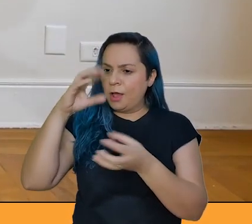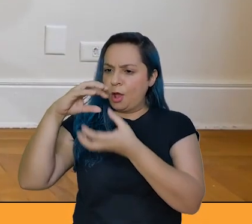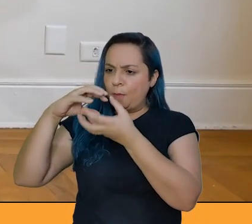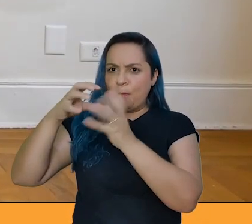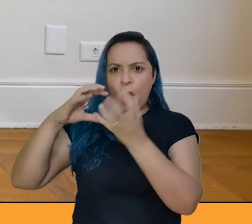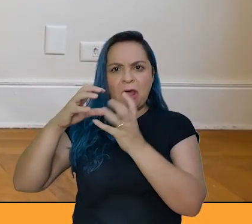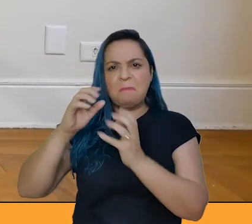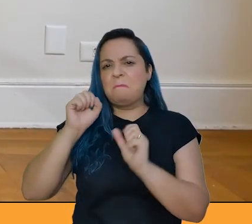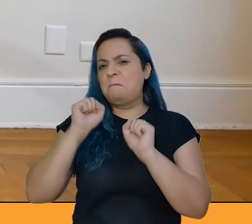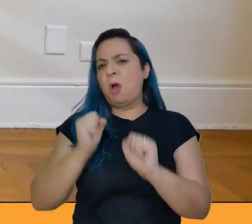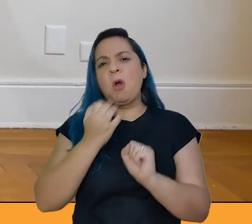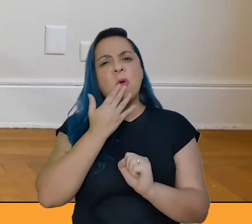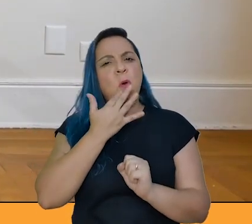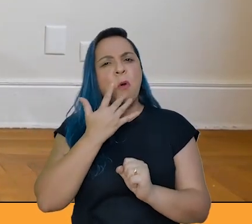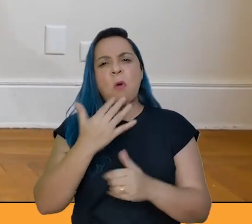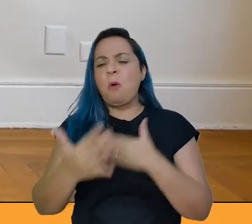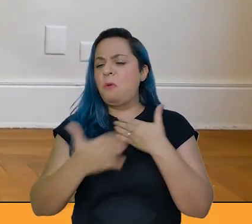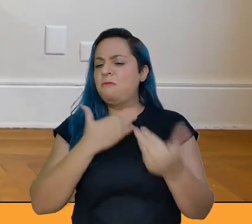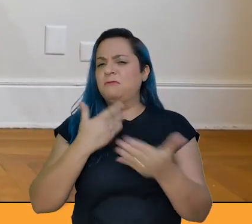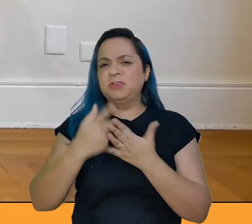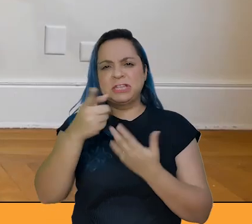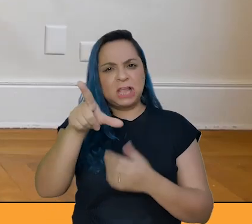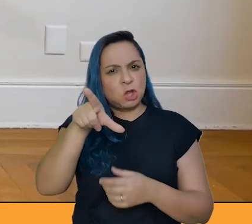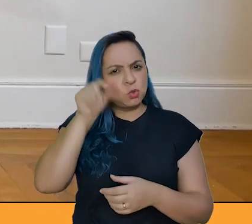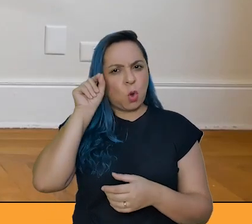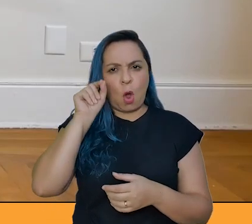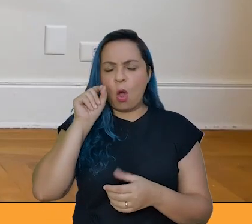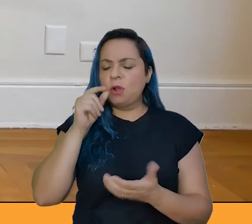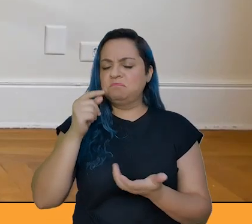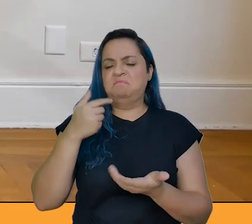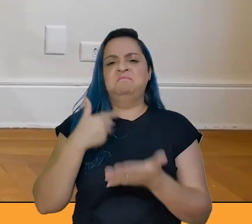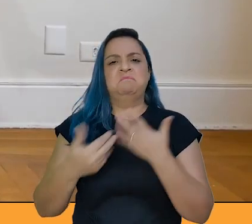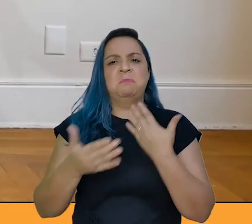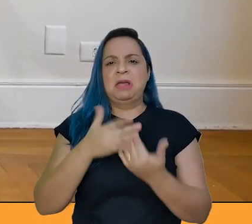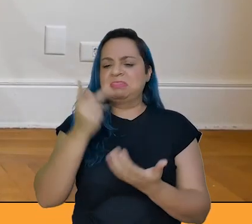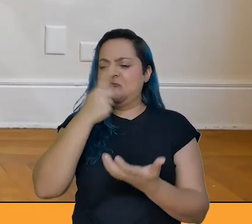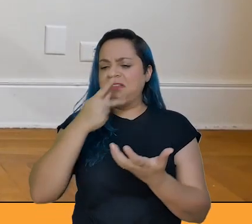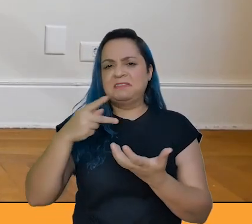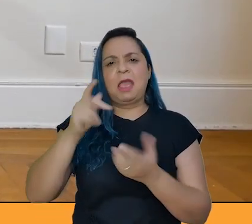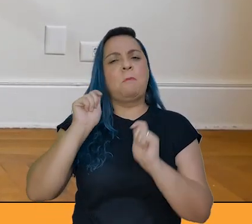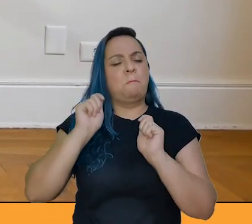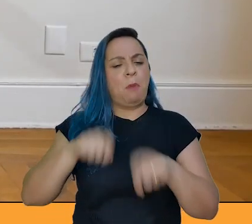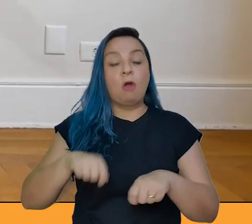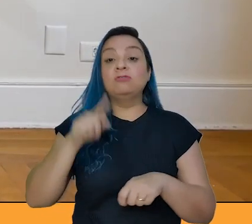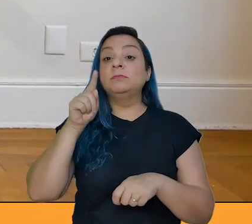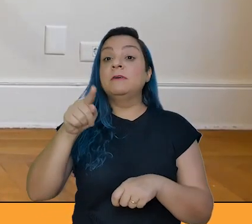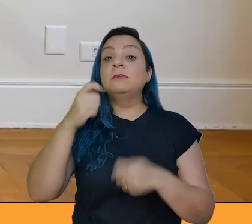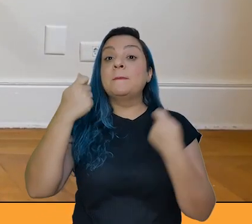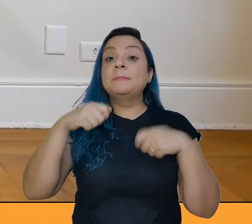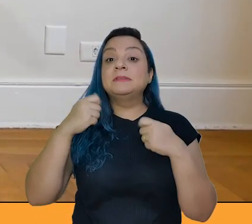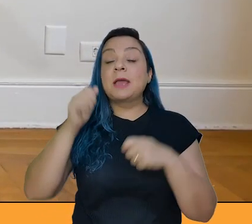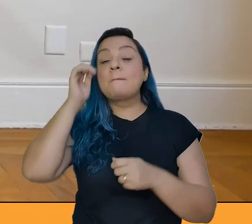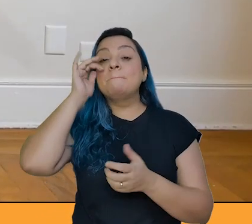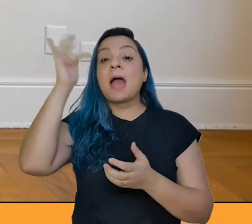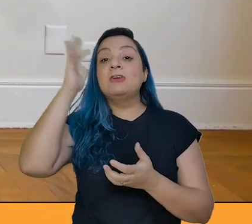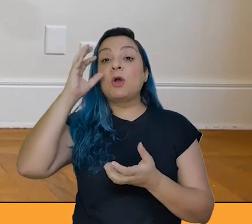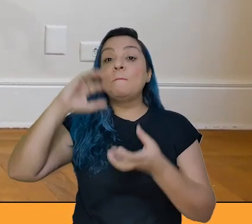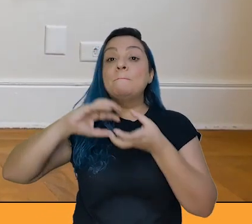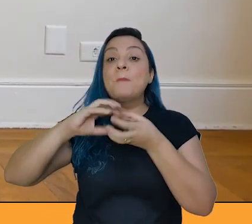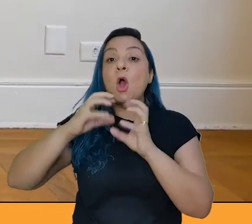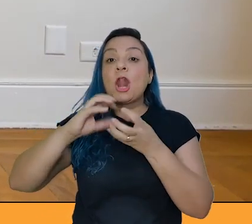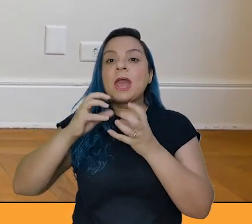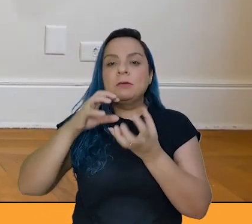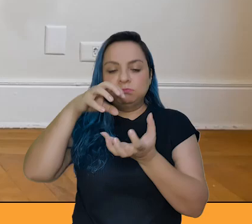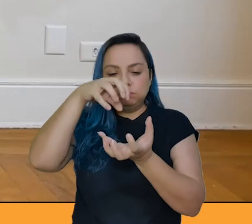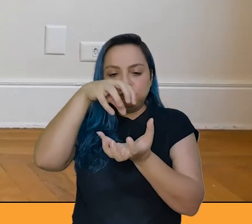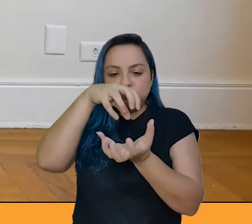essa bolinha ela pode ser da cor que vocês quiserem, ela pode ter o que vocês quiserem, mas precisa ser uma bolinha.